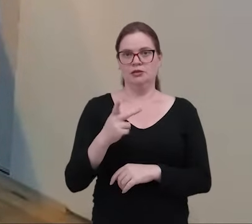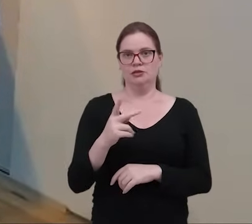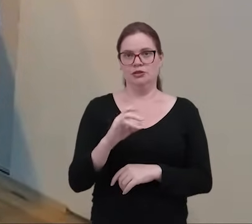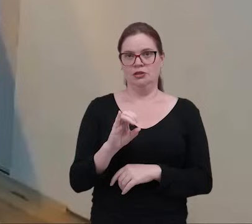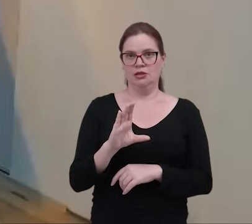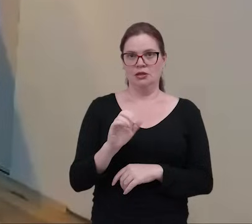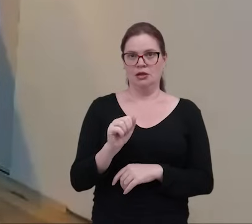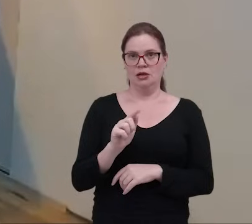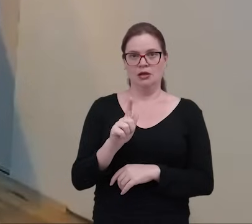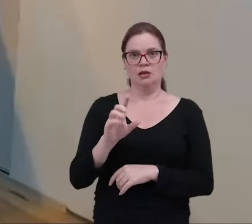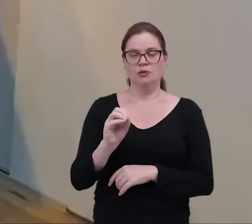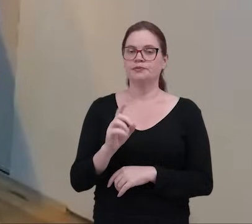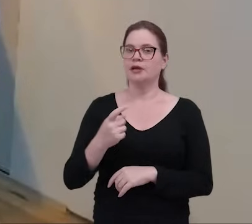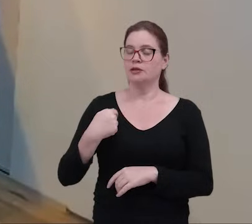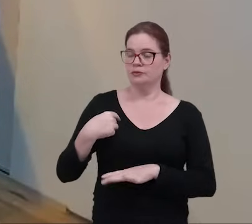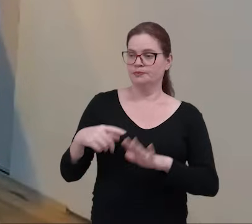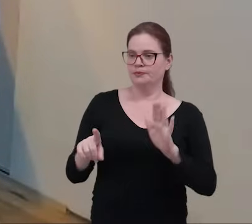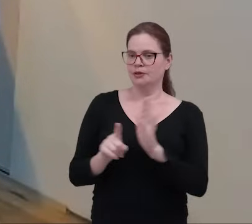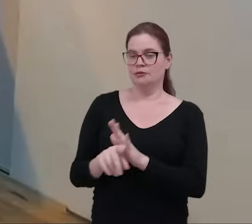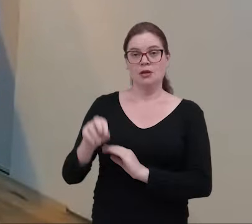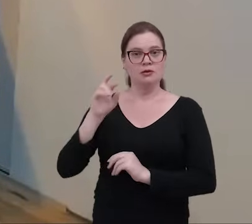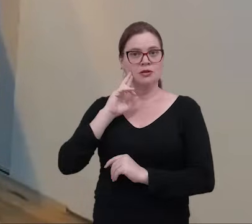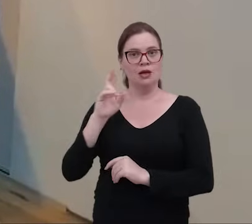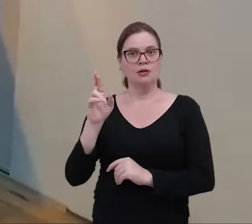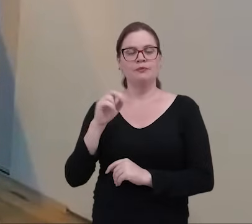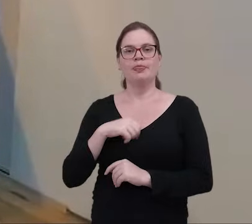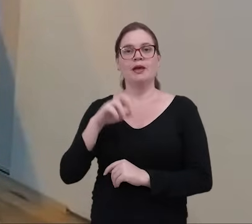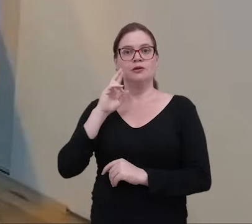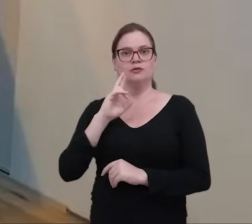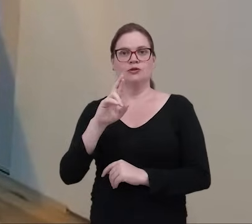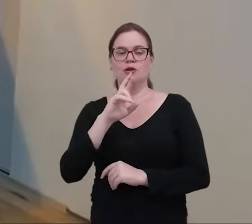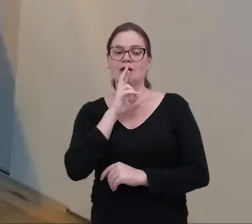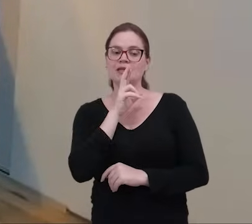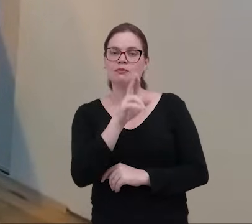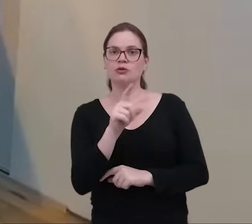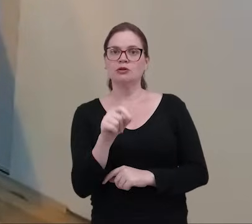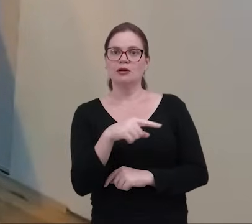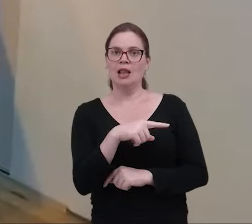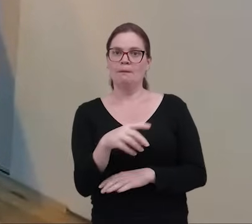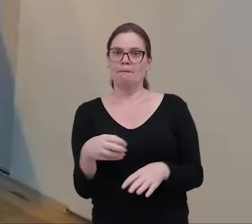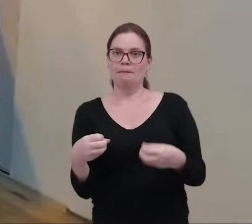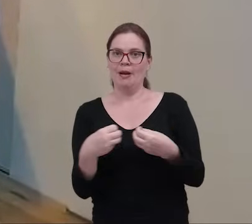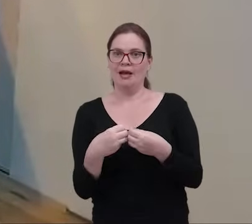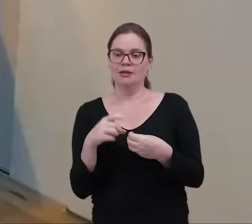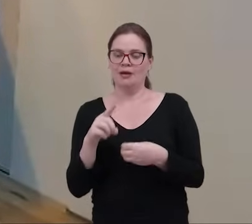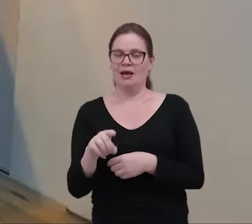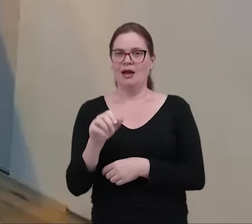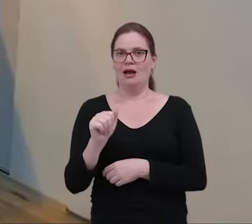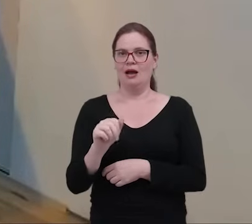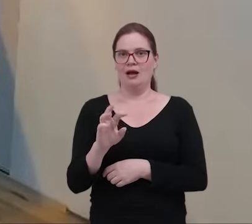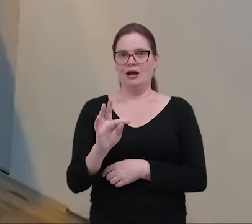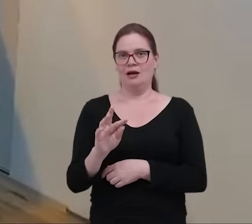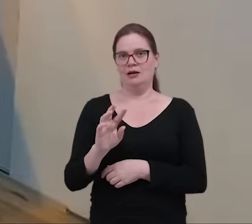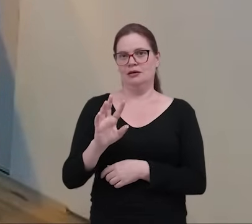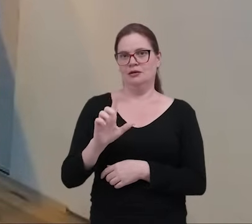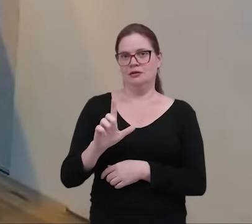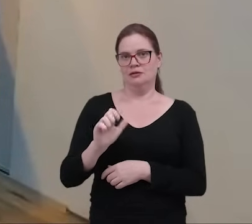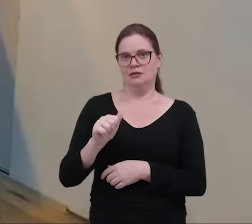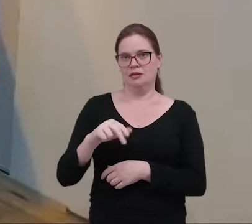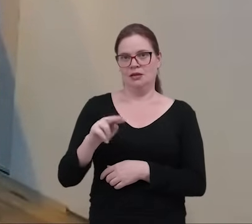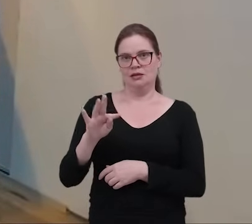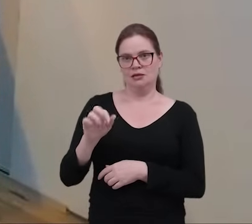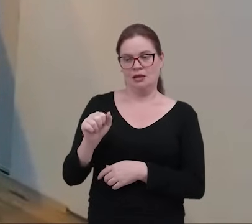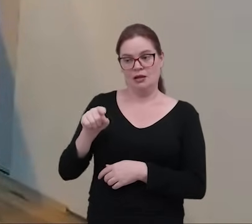nós consultamos o Senhor, e o Senhor mostrou que eu poderia ir para Atlanta, que era mais próximo, meus filhos iam ficar ali,